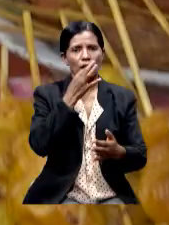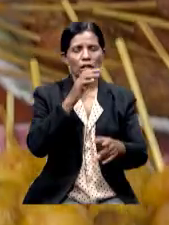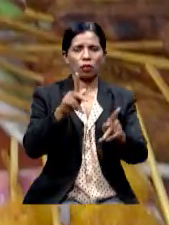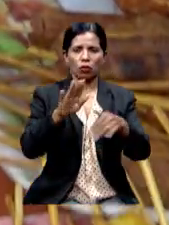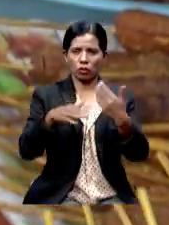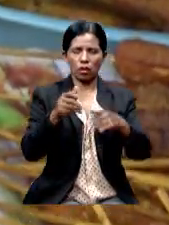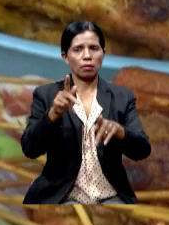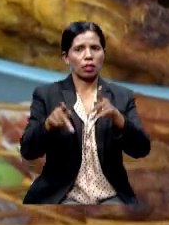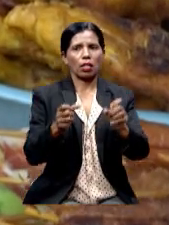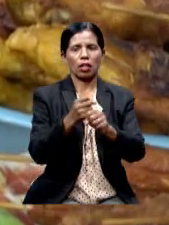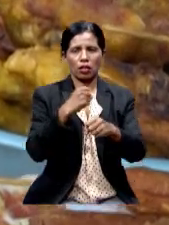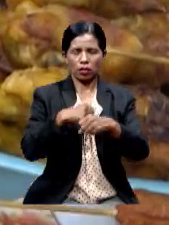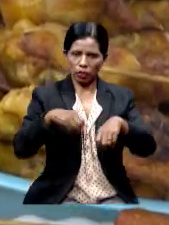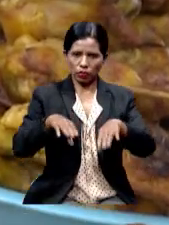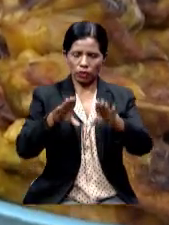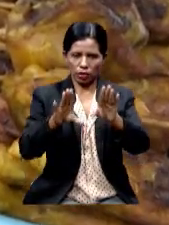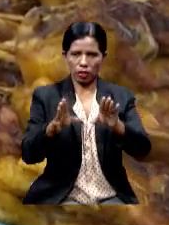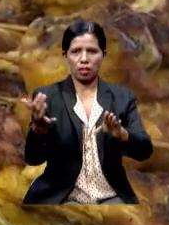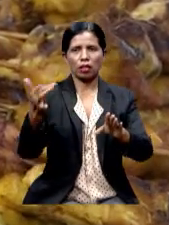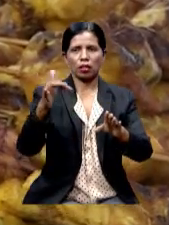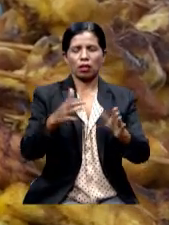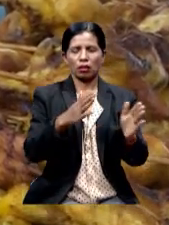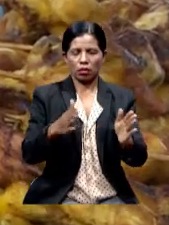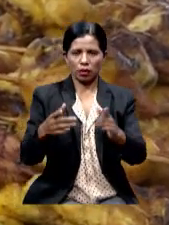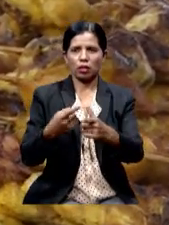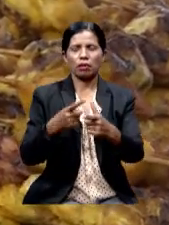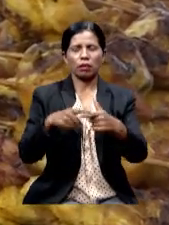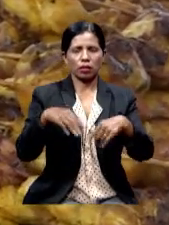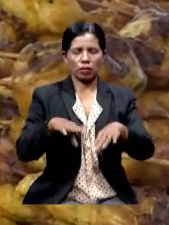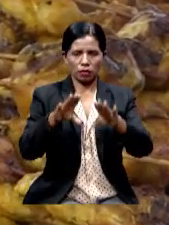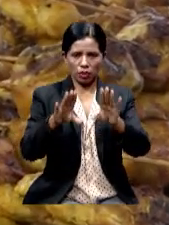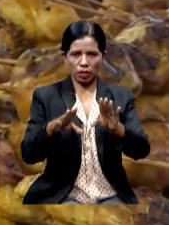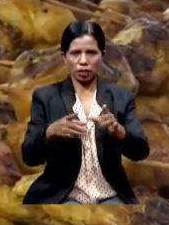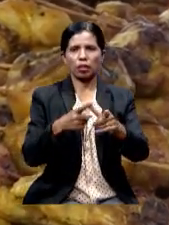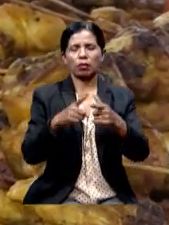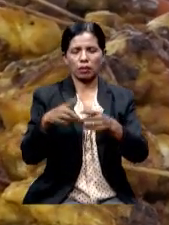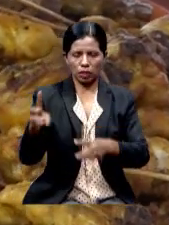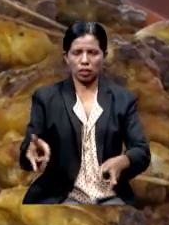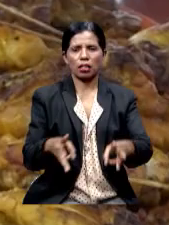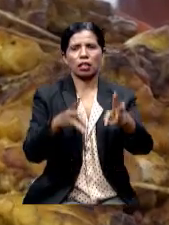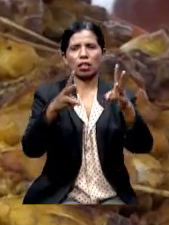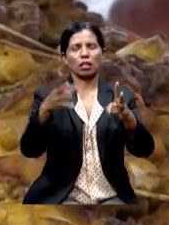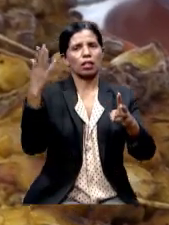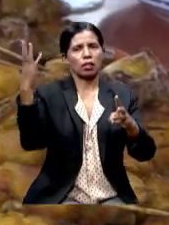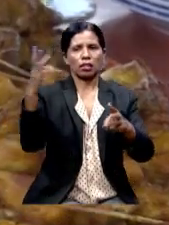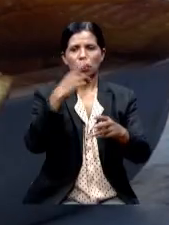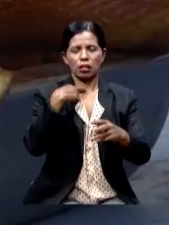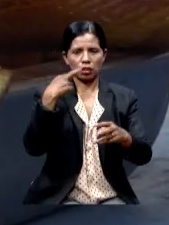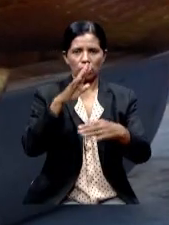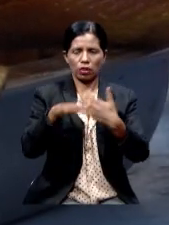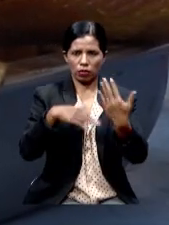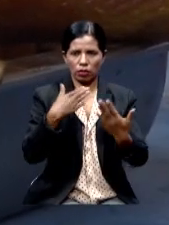komunidade sira balon fan sira sira prepara de sira fan tanto iha iha dalam ini ou iha restaurante